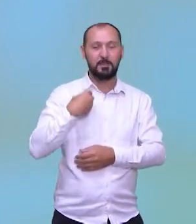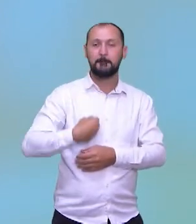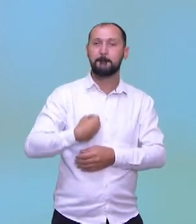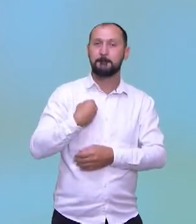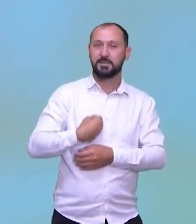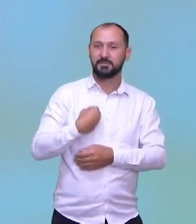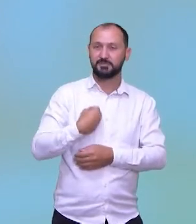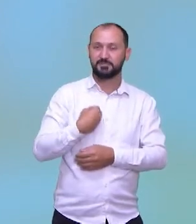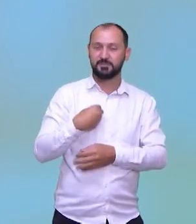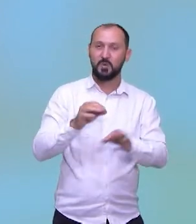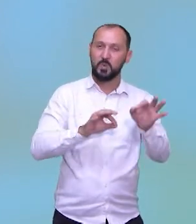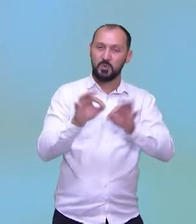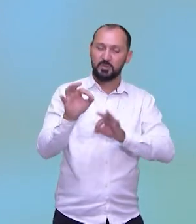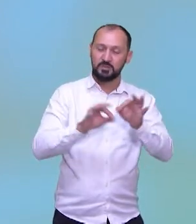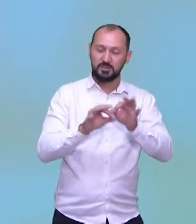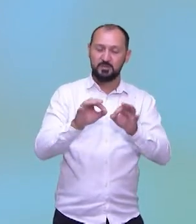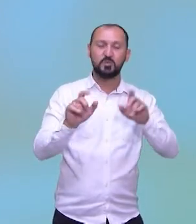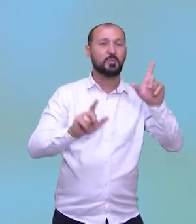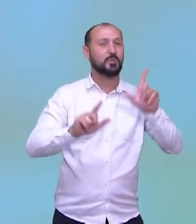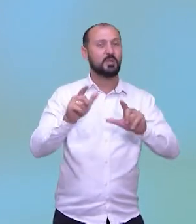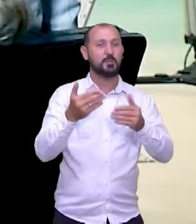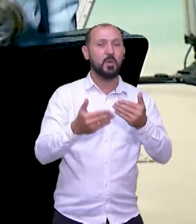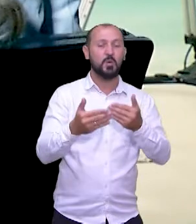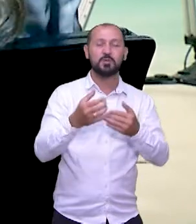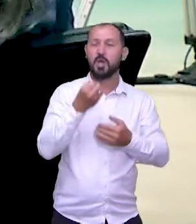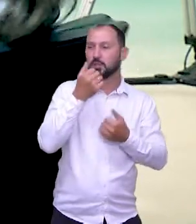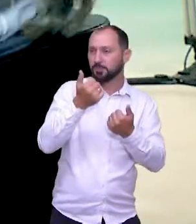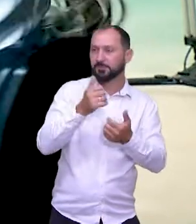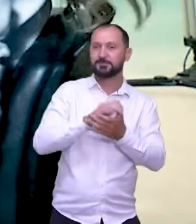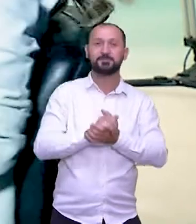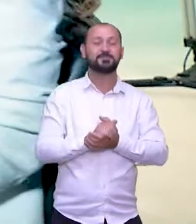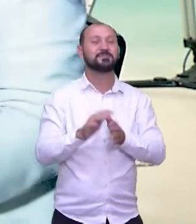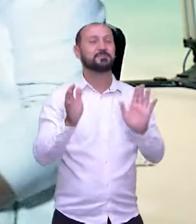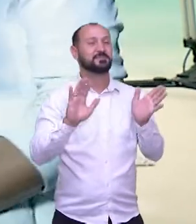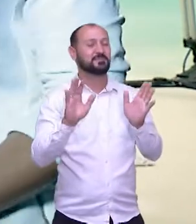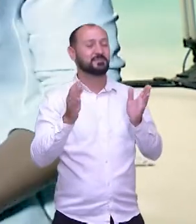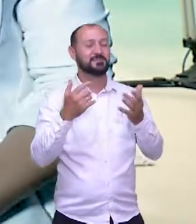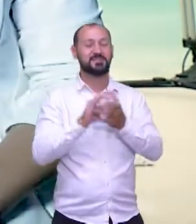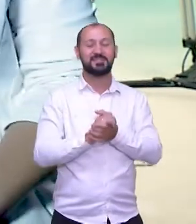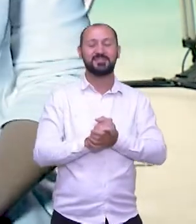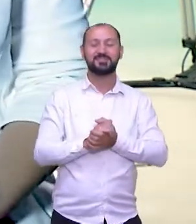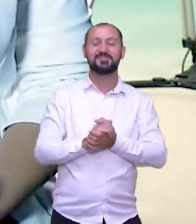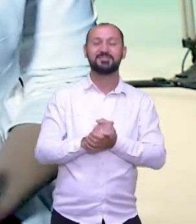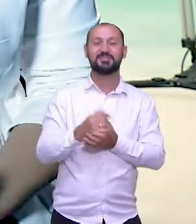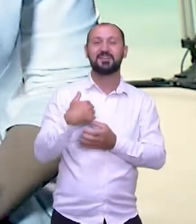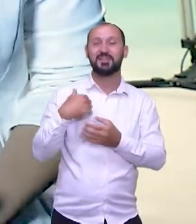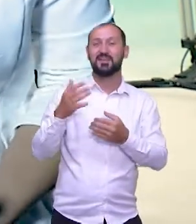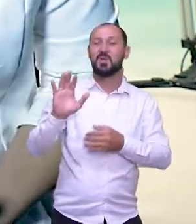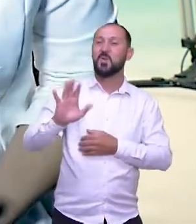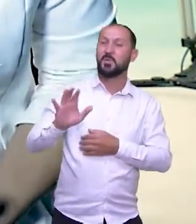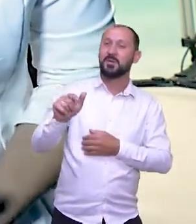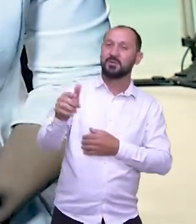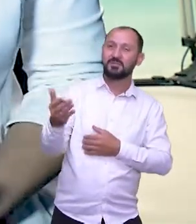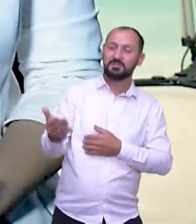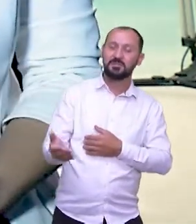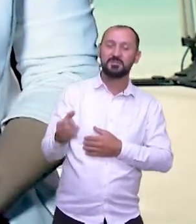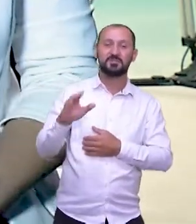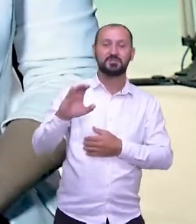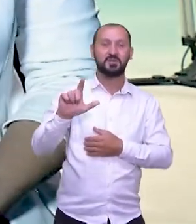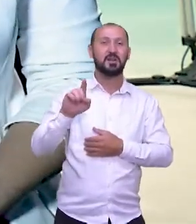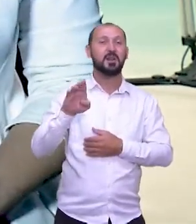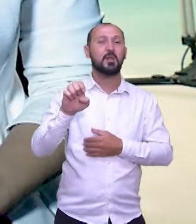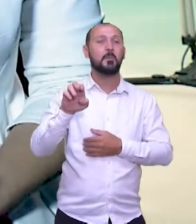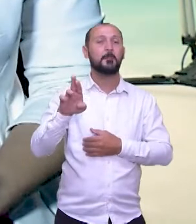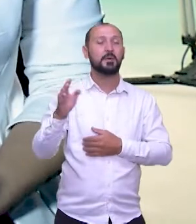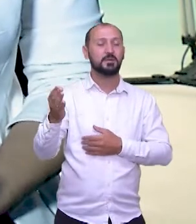Muritiba, que participou da produção do programa hoje. E aí, Areta, tudo bem? Olá, Radamés, tudo bem? Quero também cumprimentar o